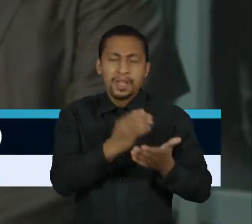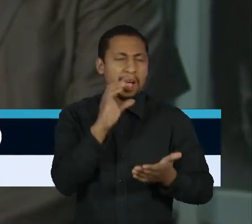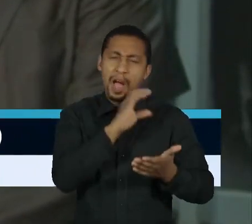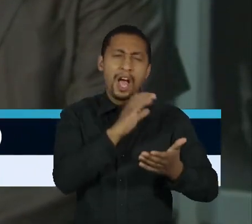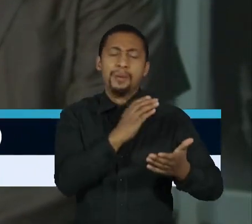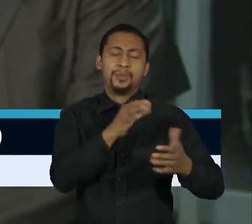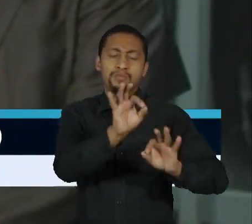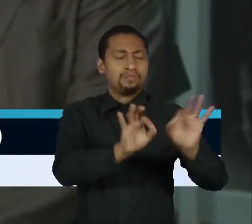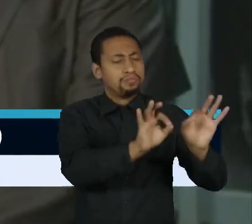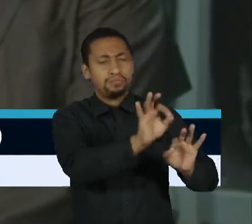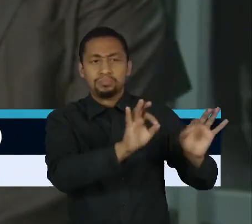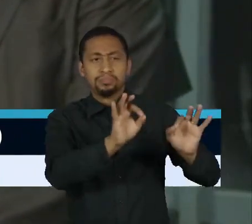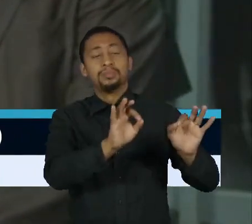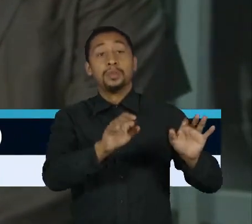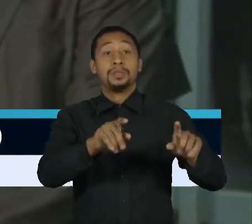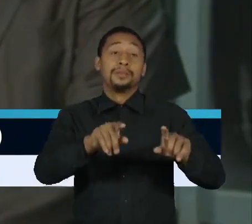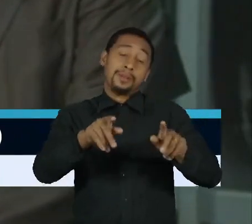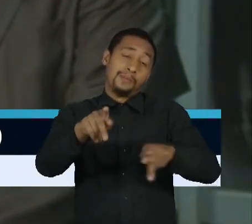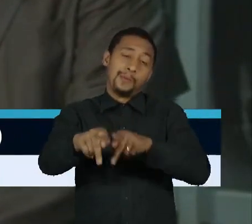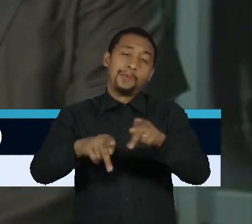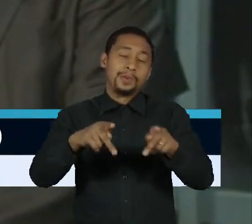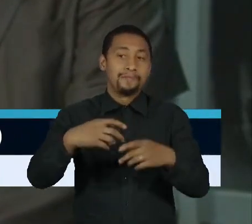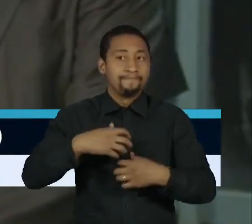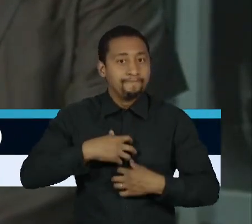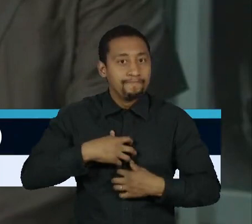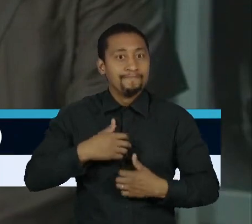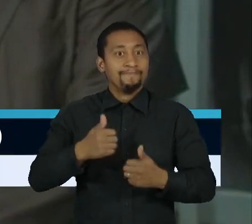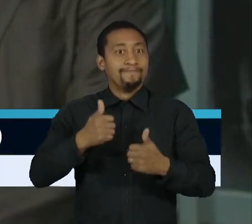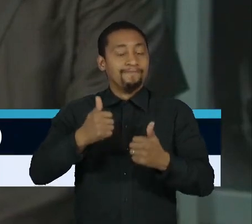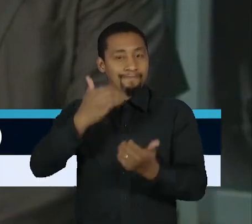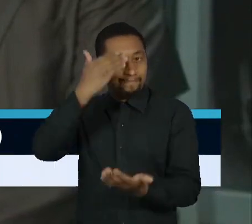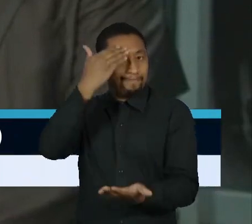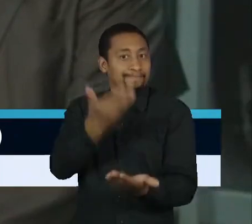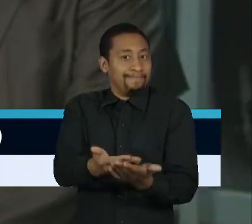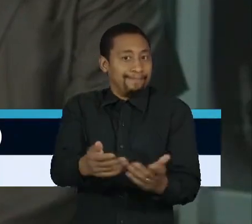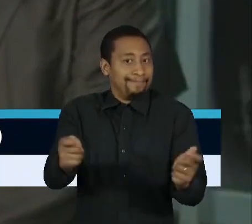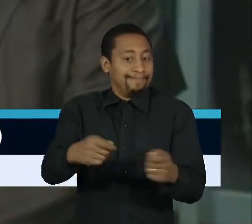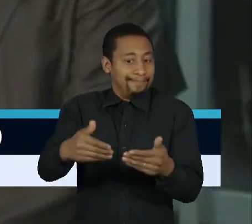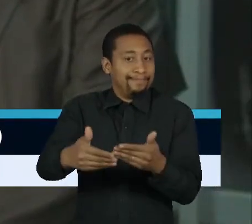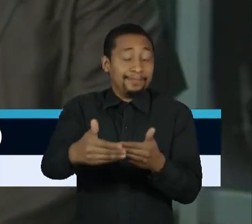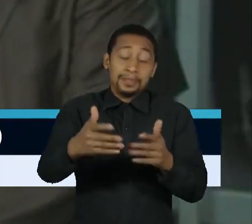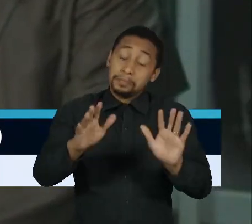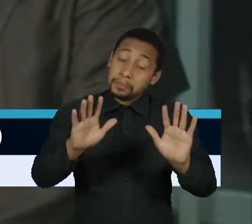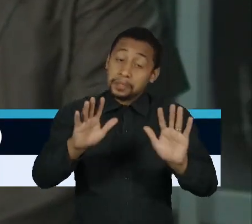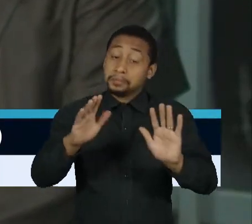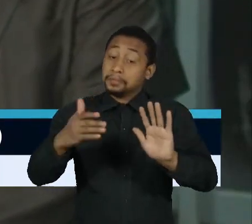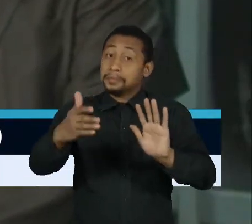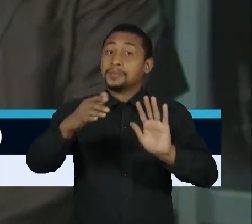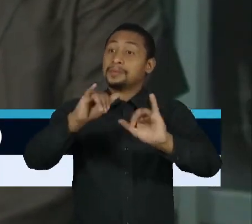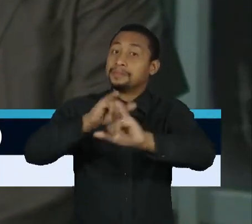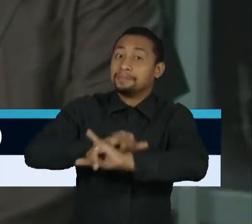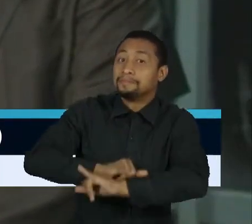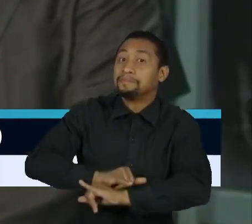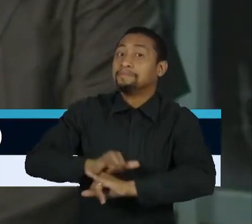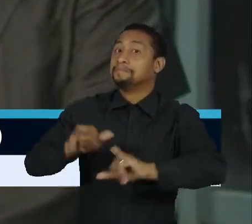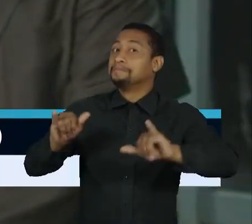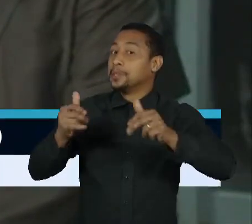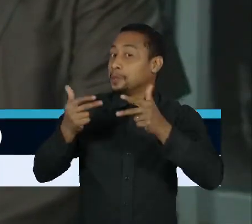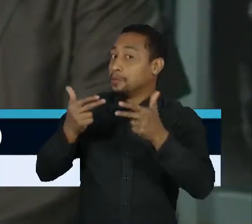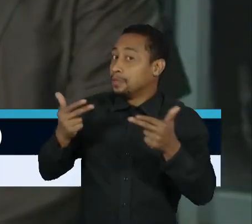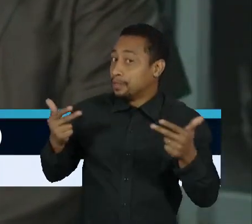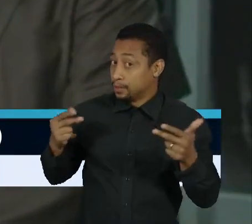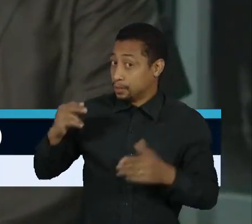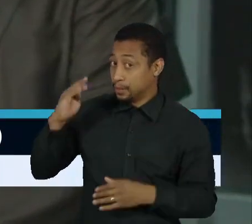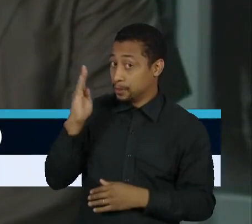vamos passar para o país e tudo indica que nós possamos dar boa notícia para o Brasil